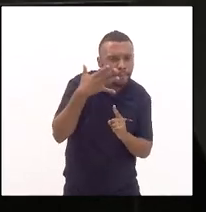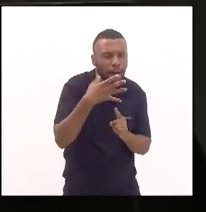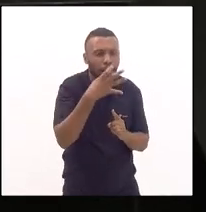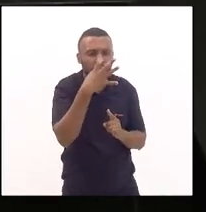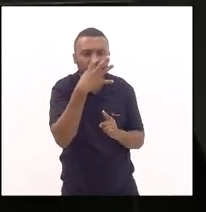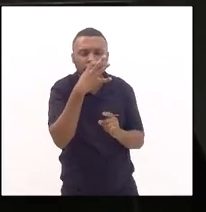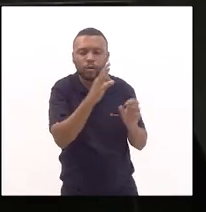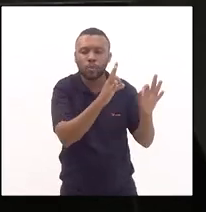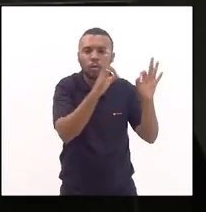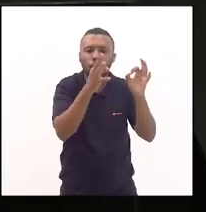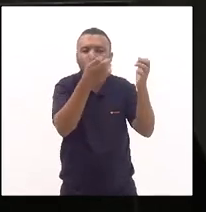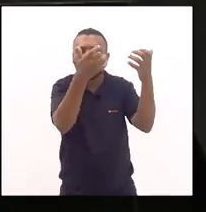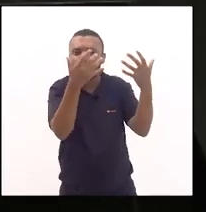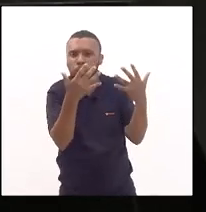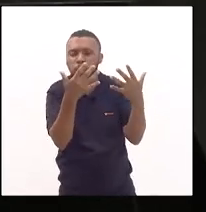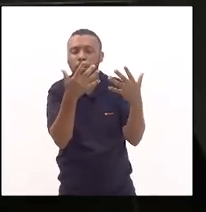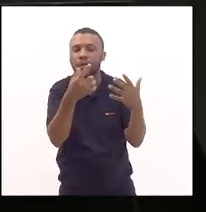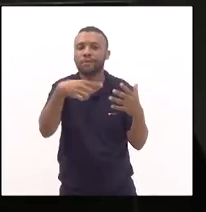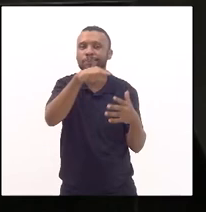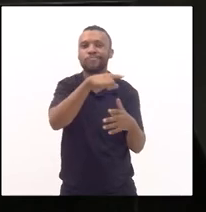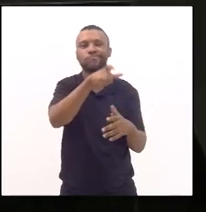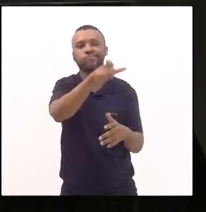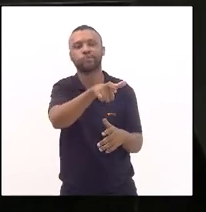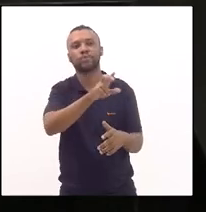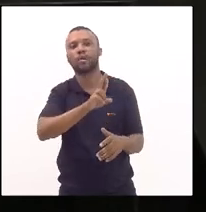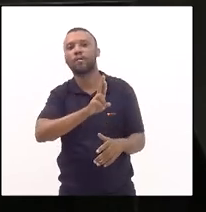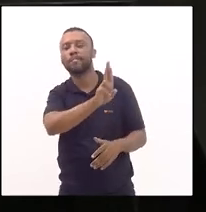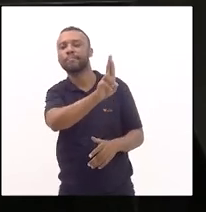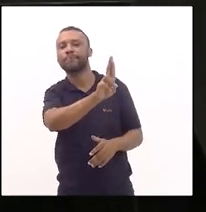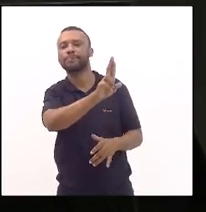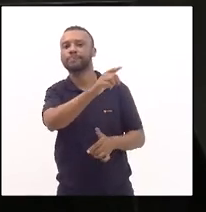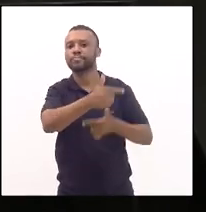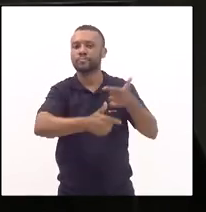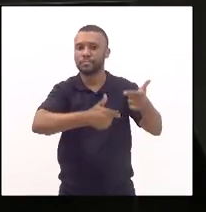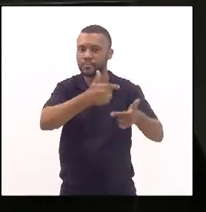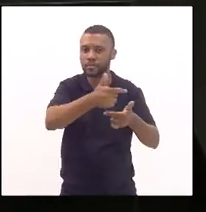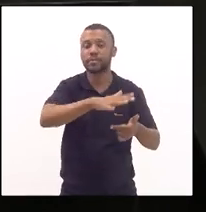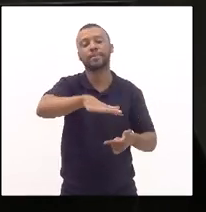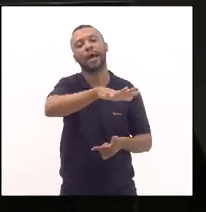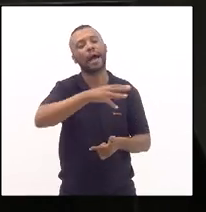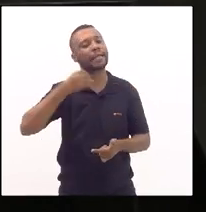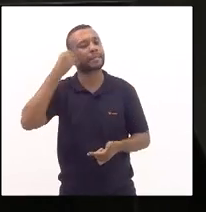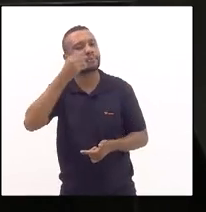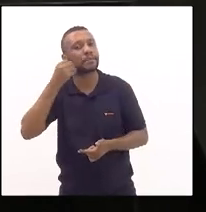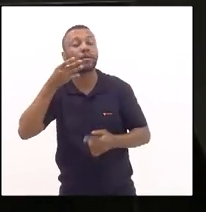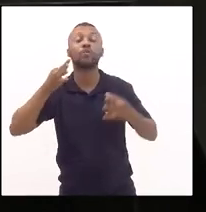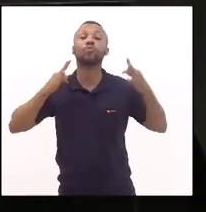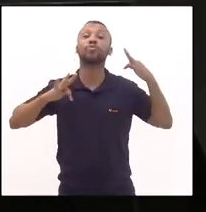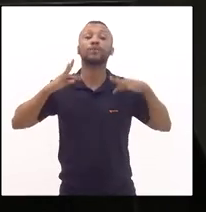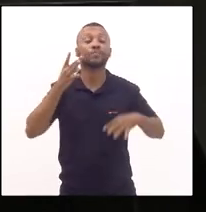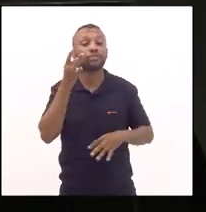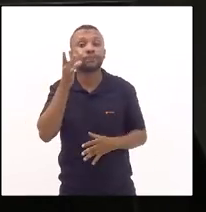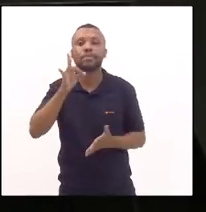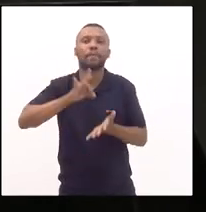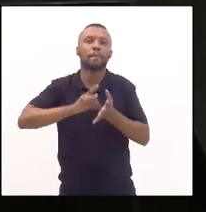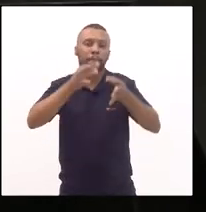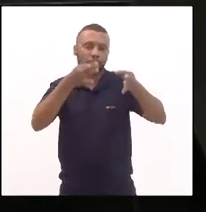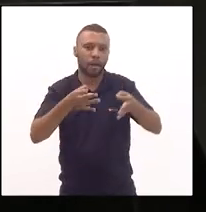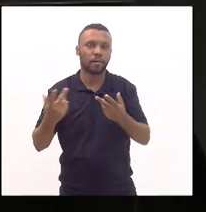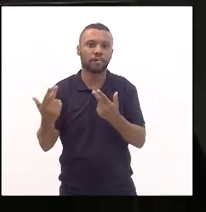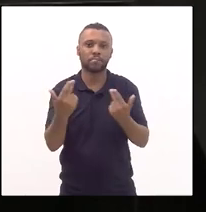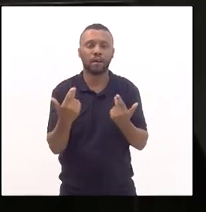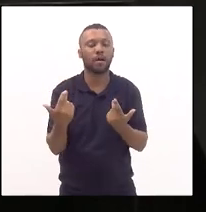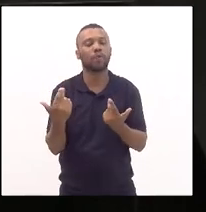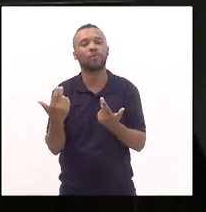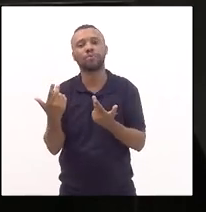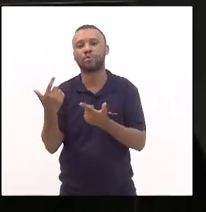aqueles que, de fato, estão lá na ponta, realizando o turismo, né? Como são os